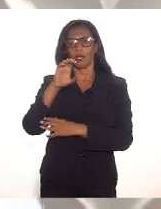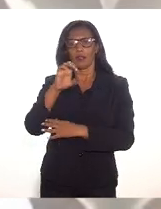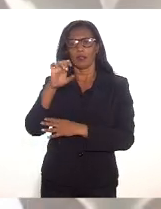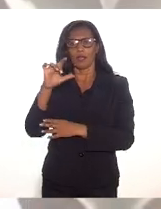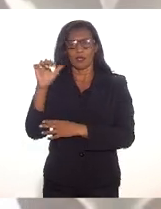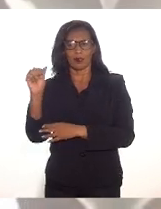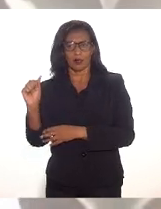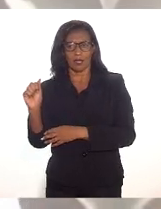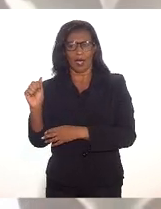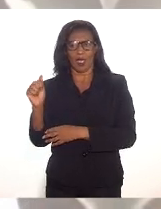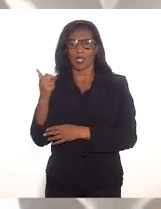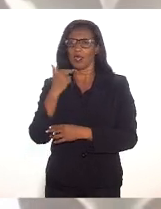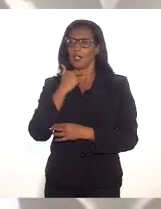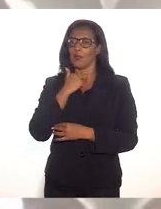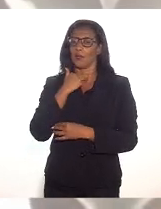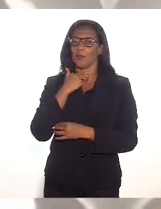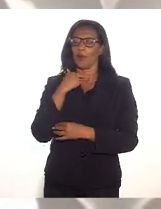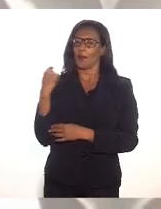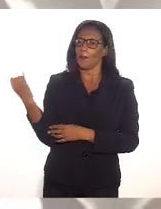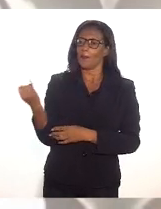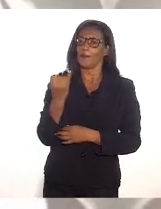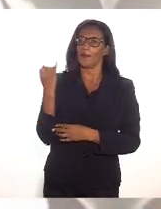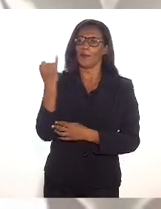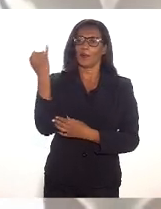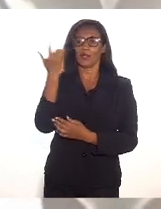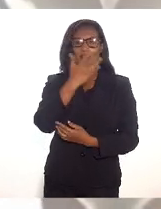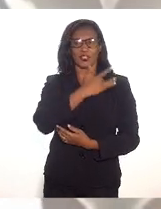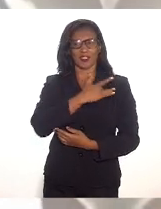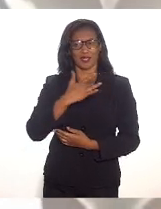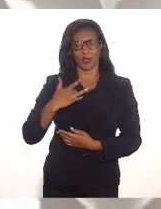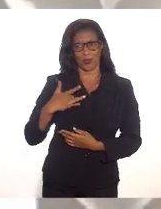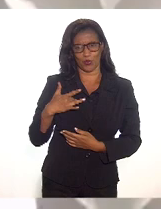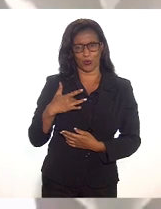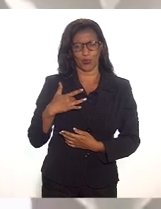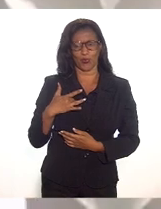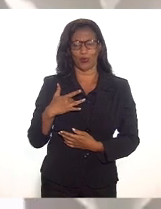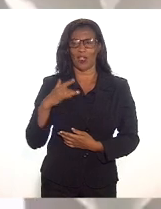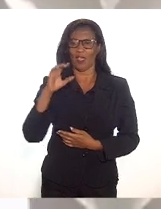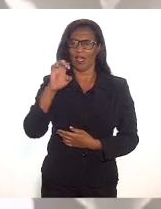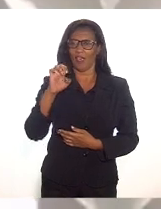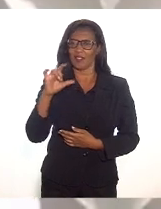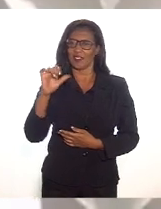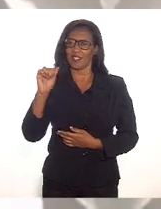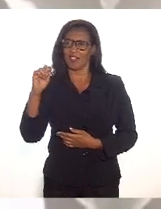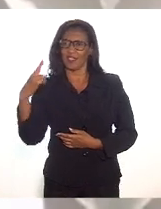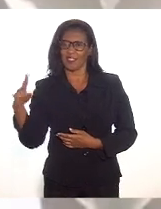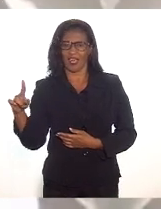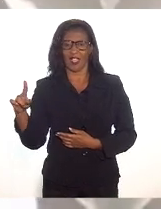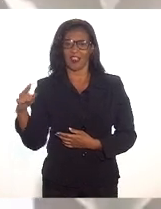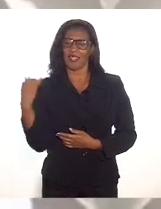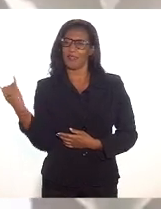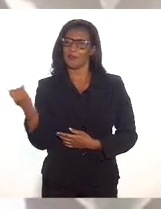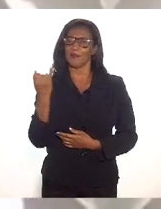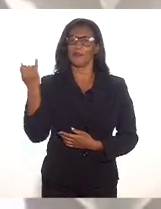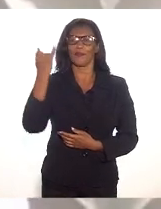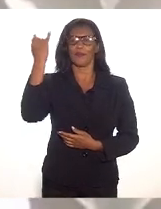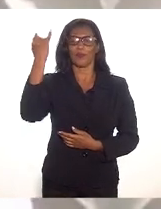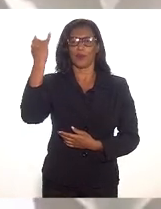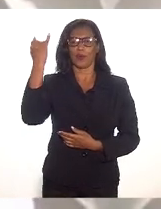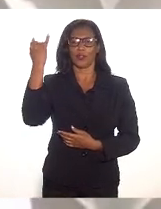é indispensável à saúde pública, a SEDAI é indispensável